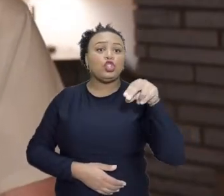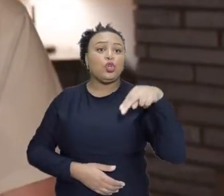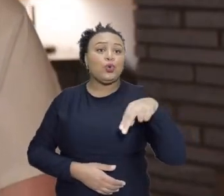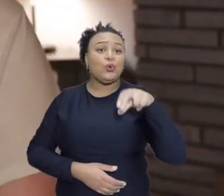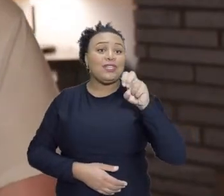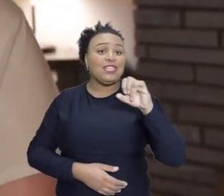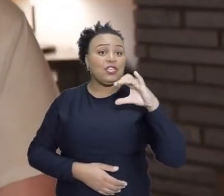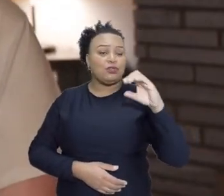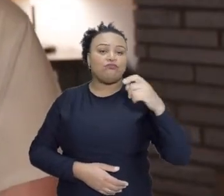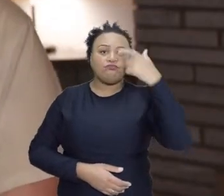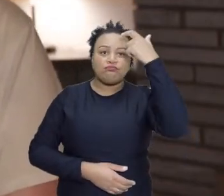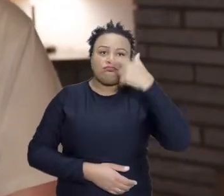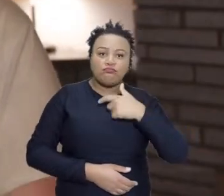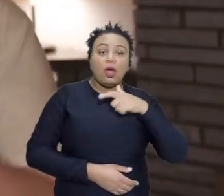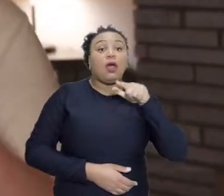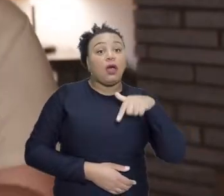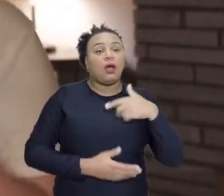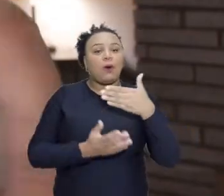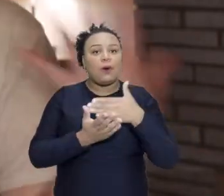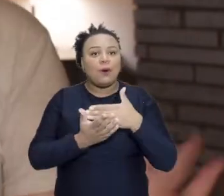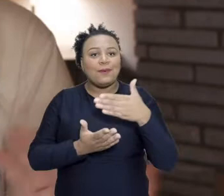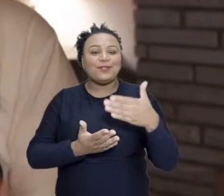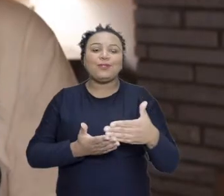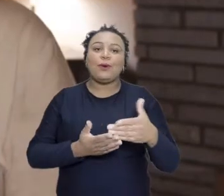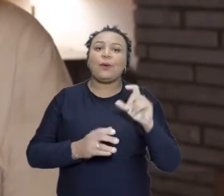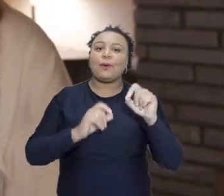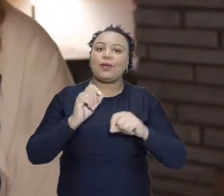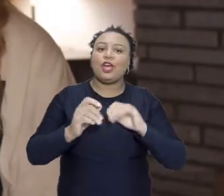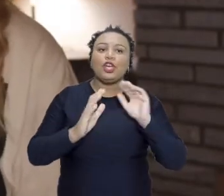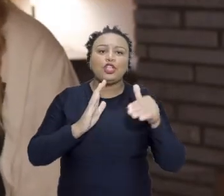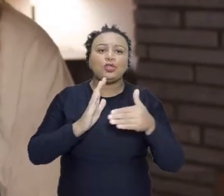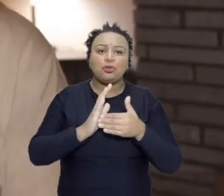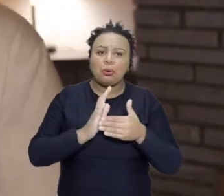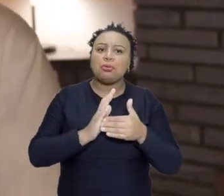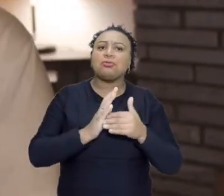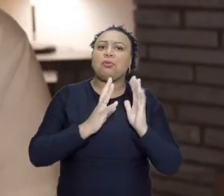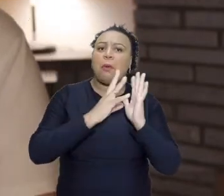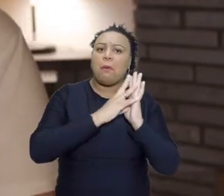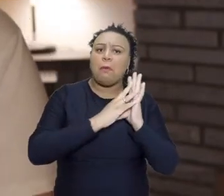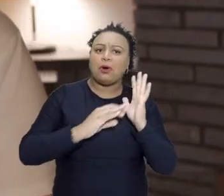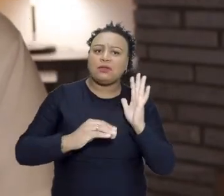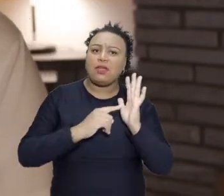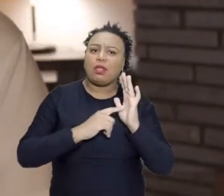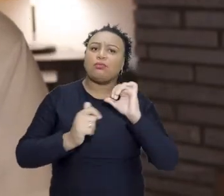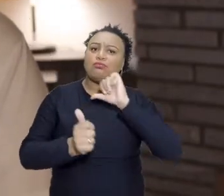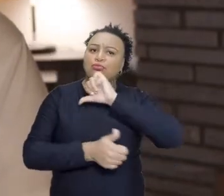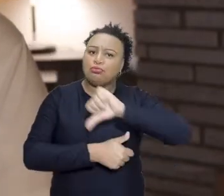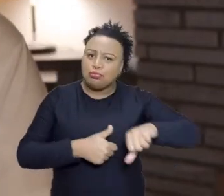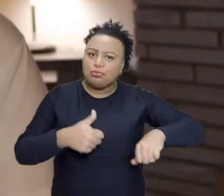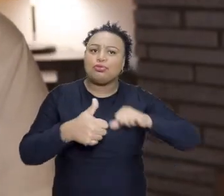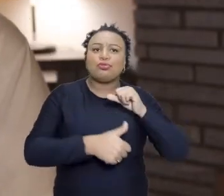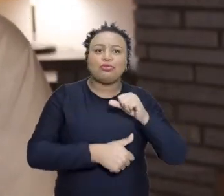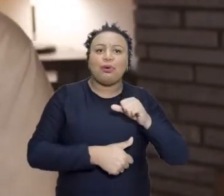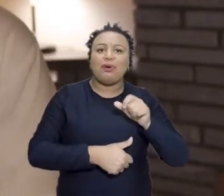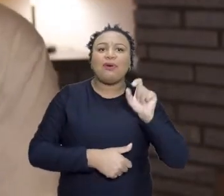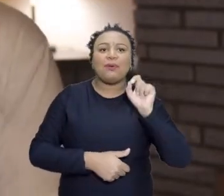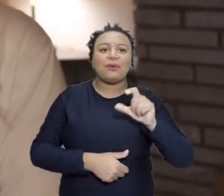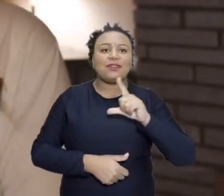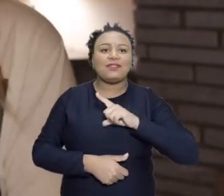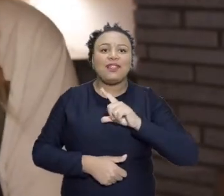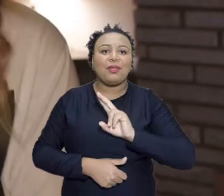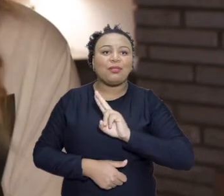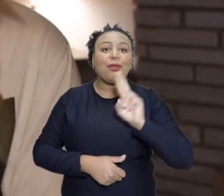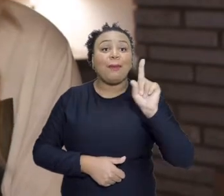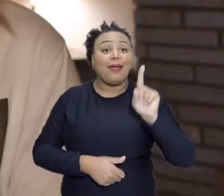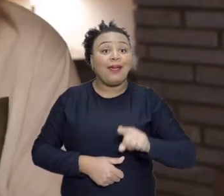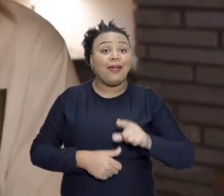então, todo o molde se modificou, trazendo então o que a gente chama do teatro